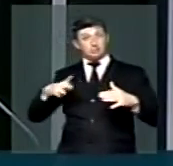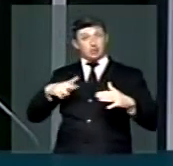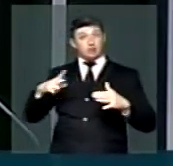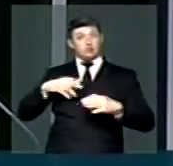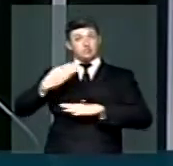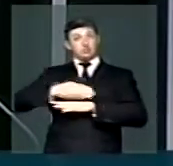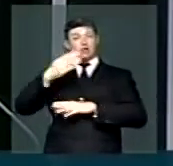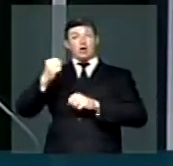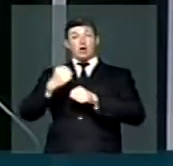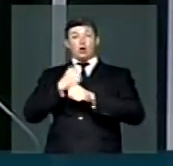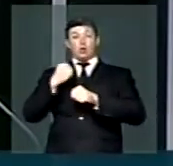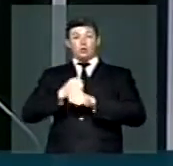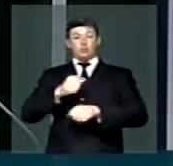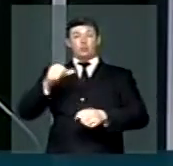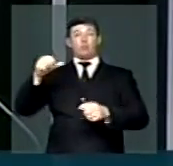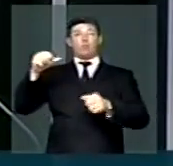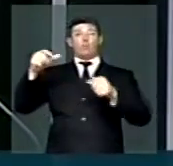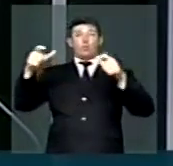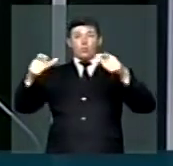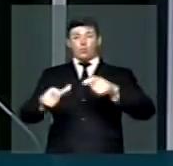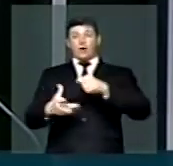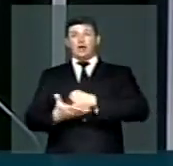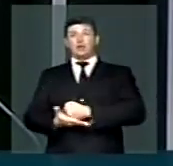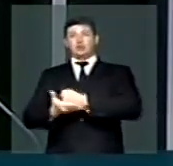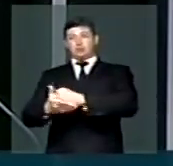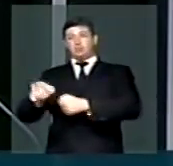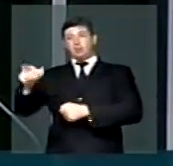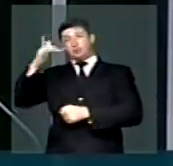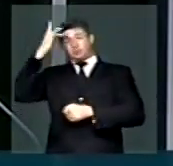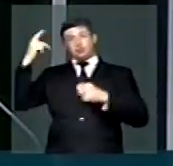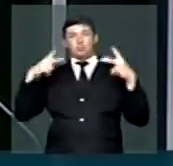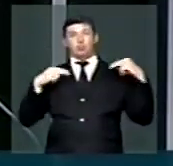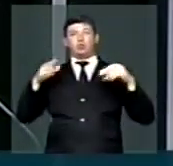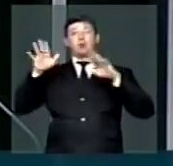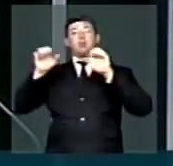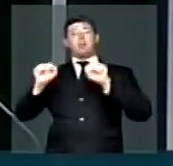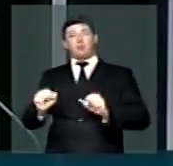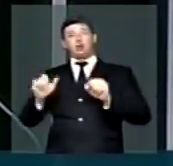a construir esse ponto de apoio para que o motorista pare.